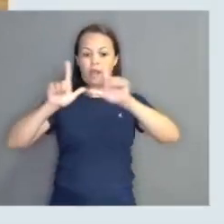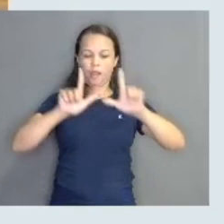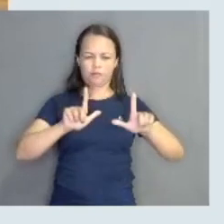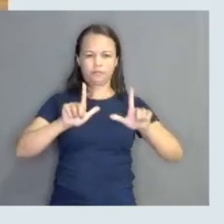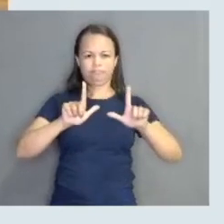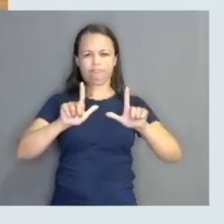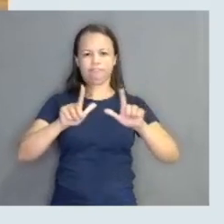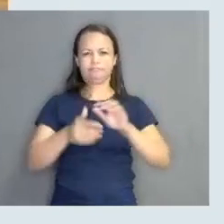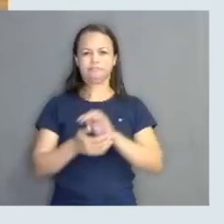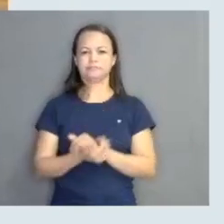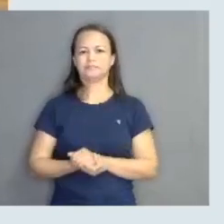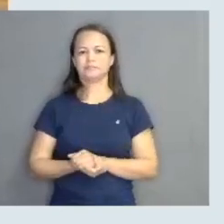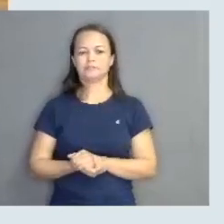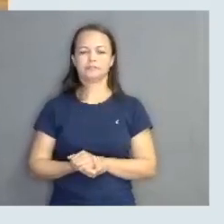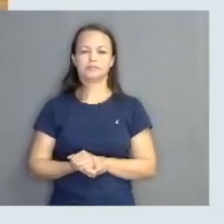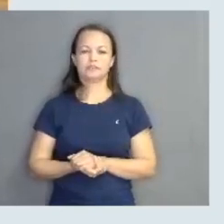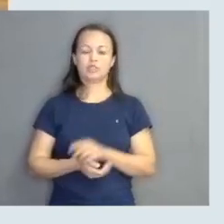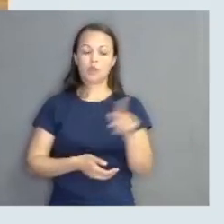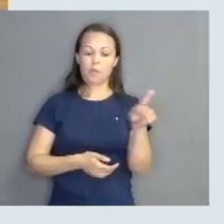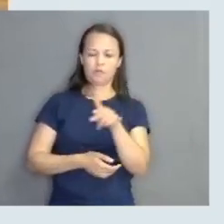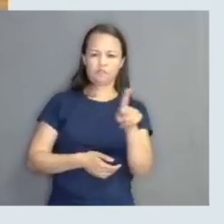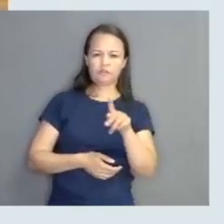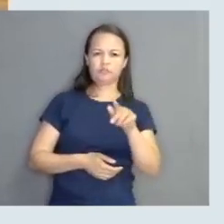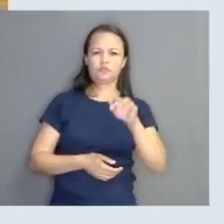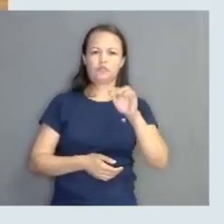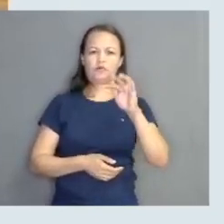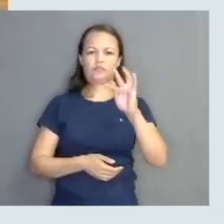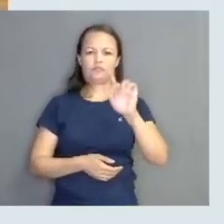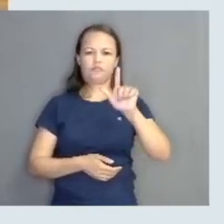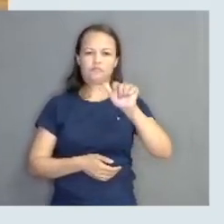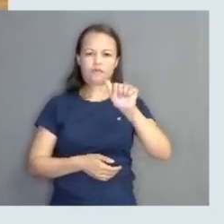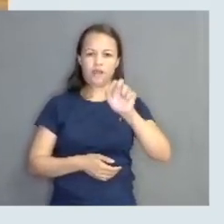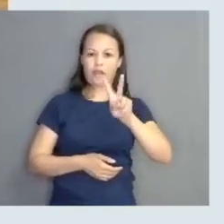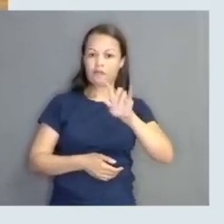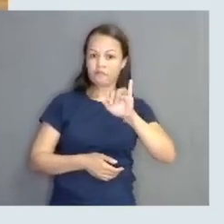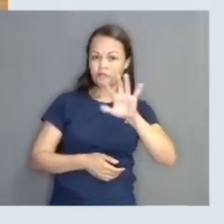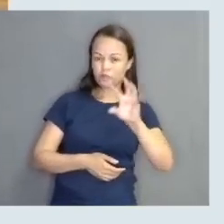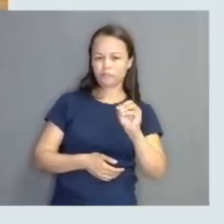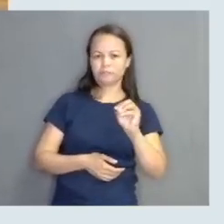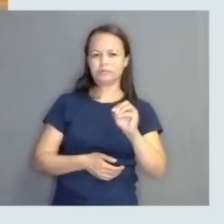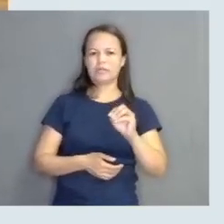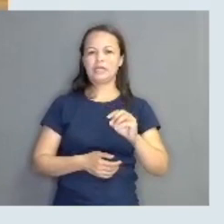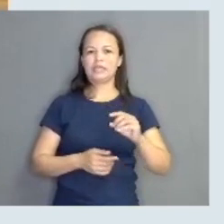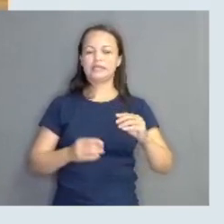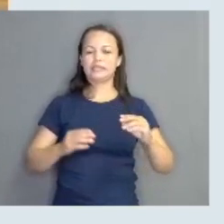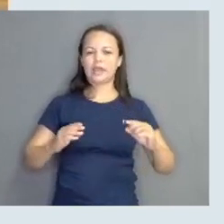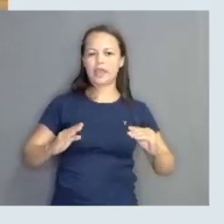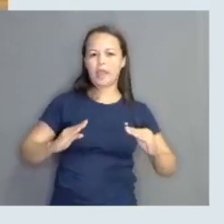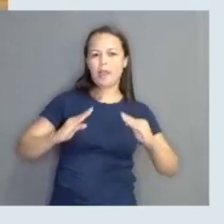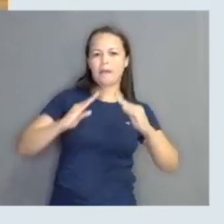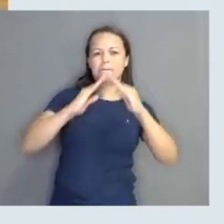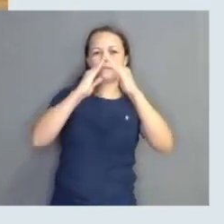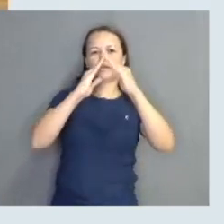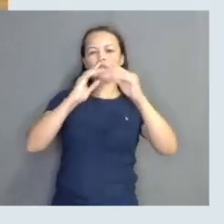produção. Isso, professor Flávio, já sei. Isso aí é a pirâmide do Egito.